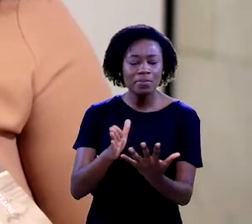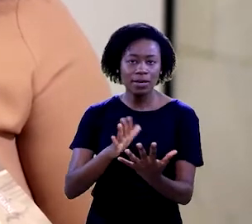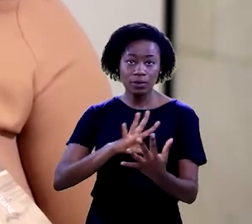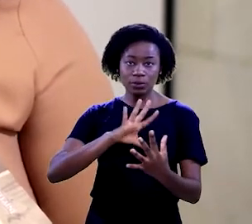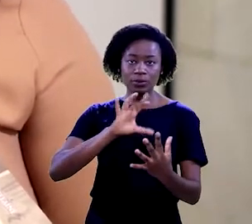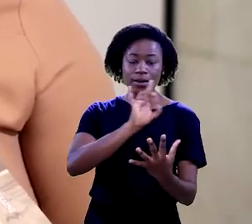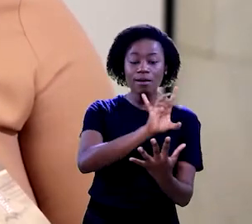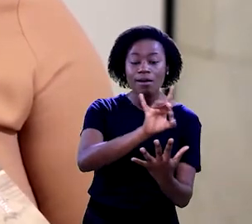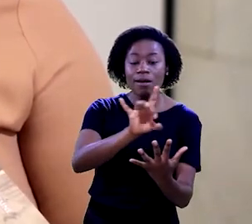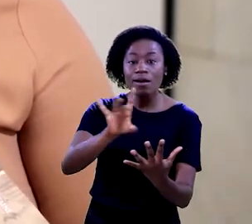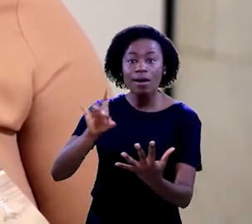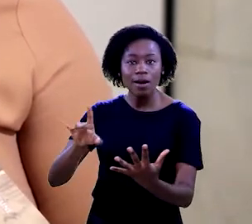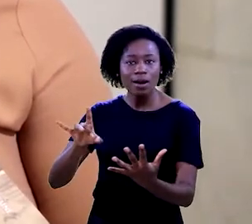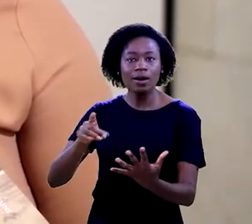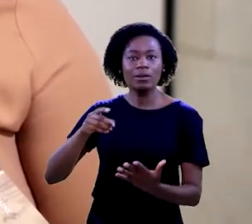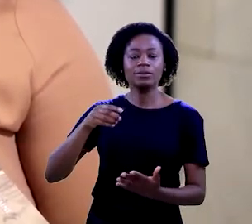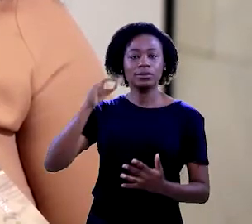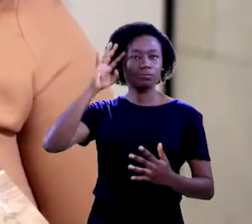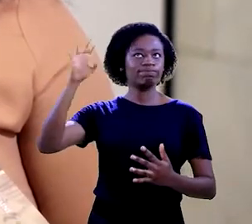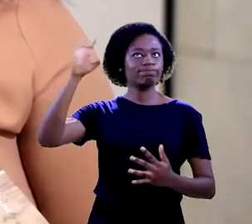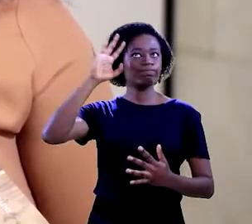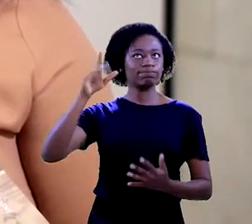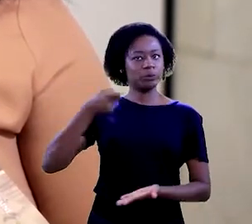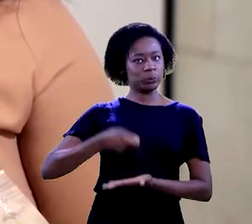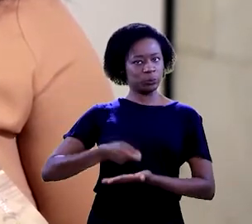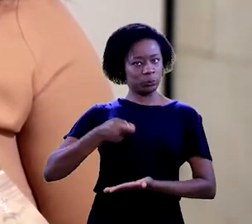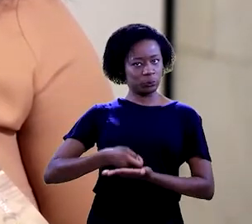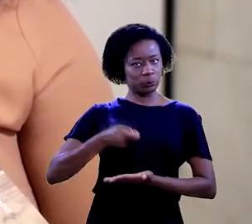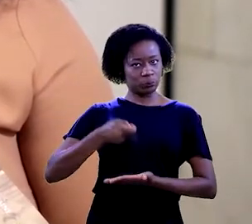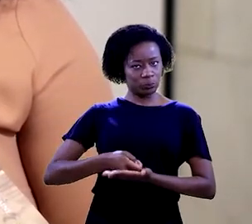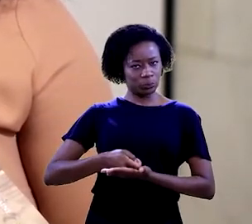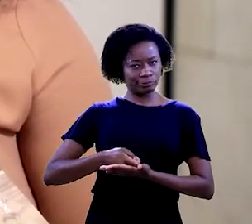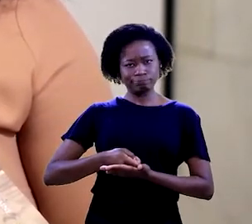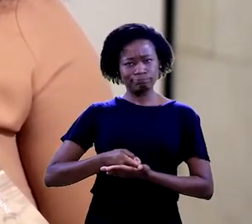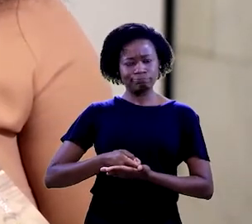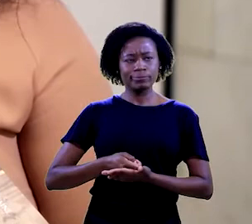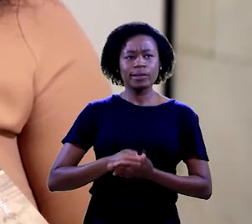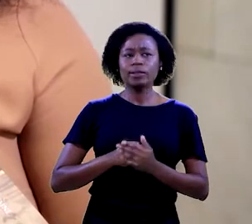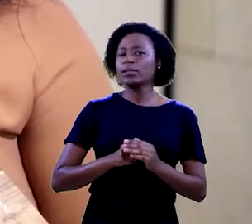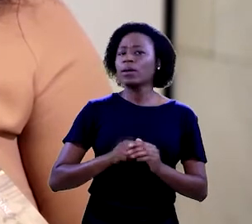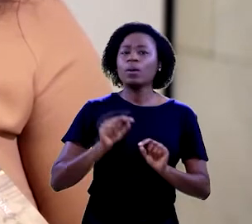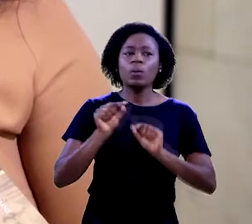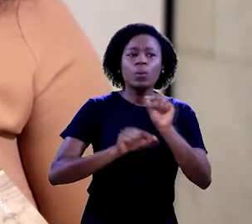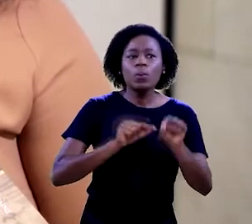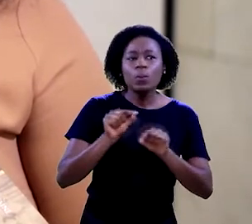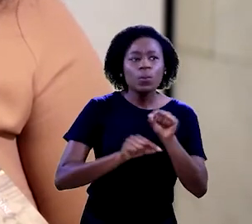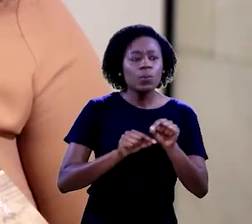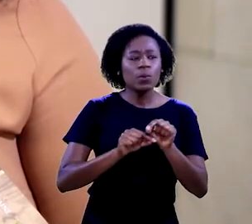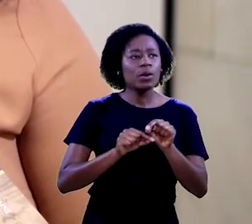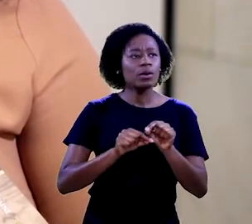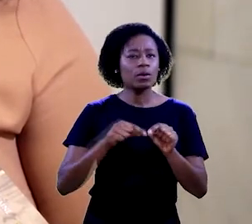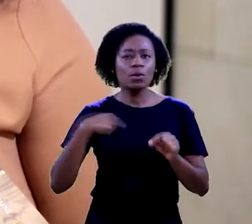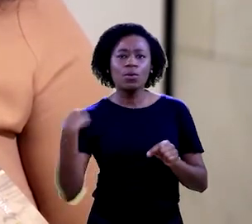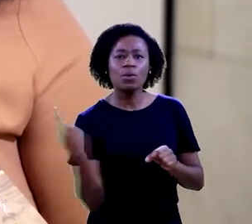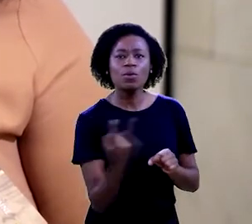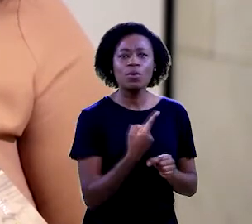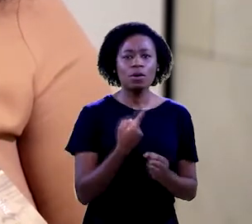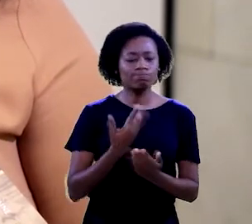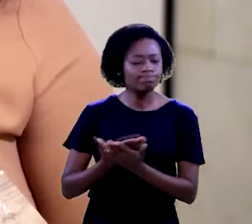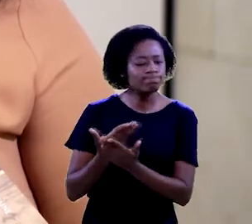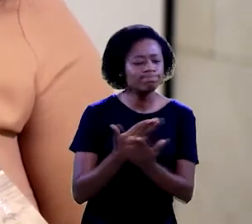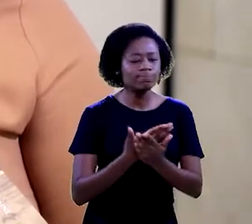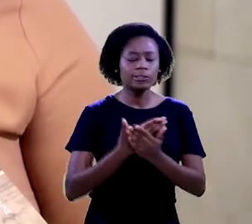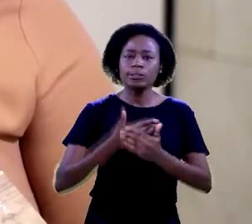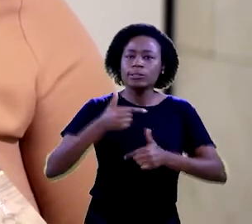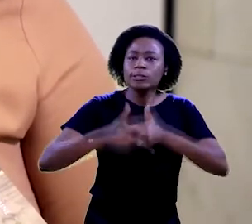si só já exigem uma grande reflexão a respeito do que mais nós podemos fazer enquanto